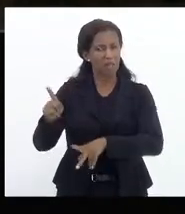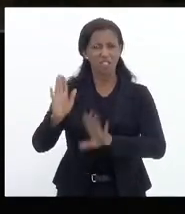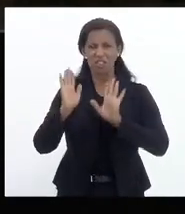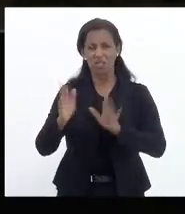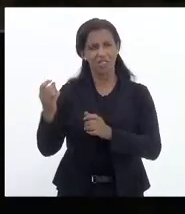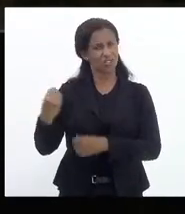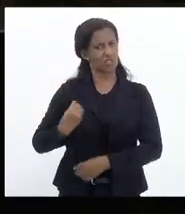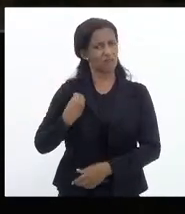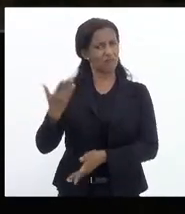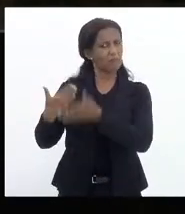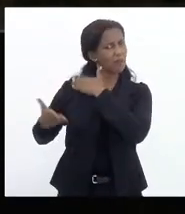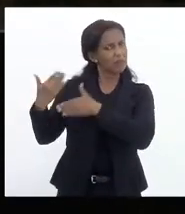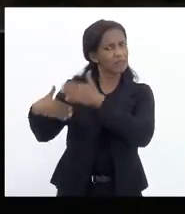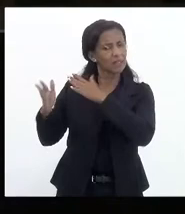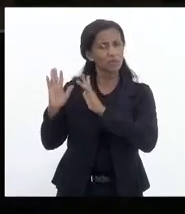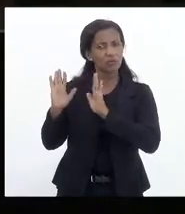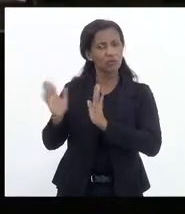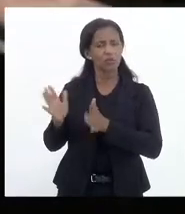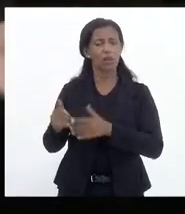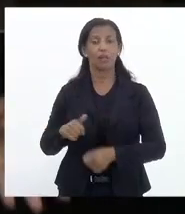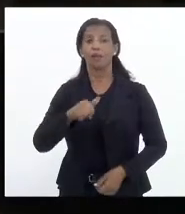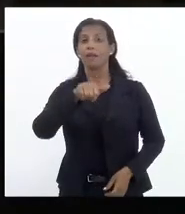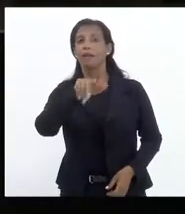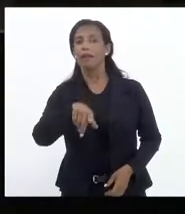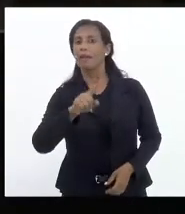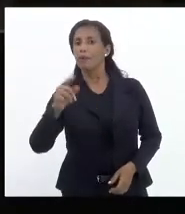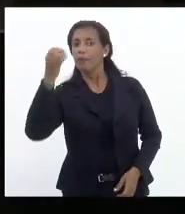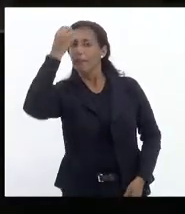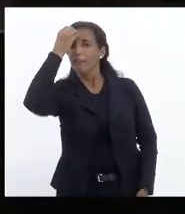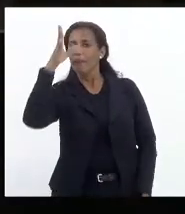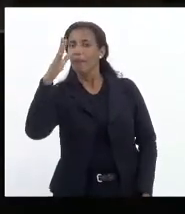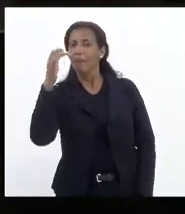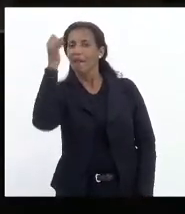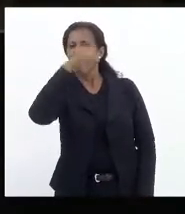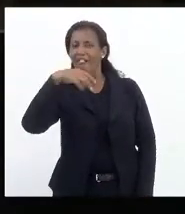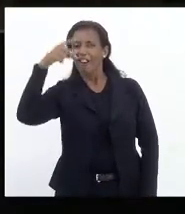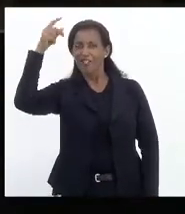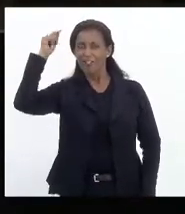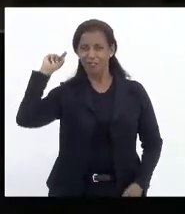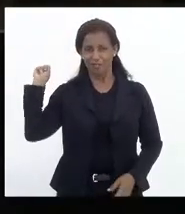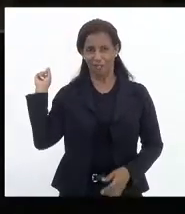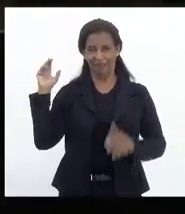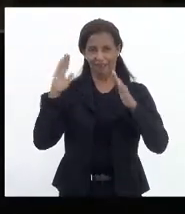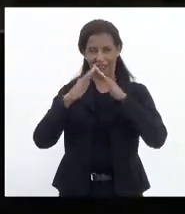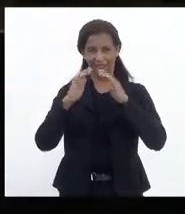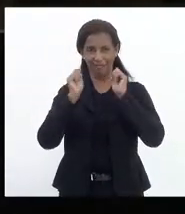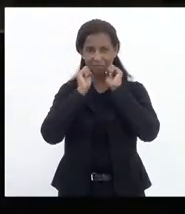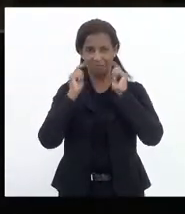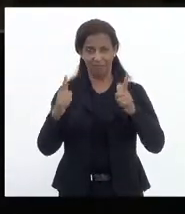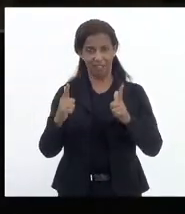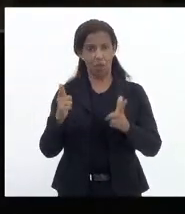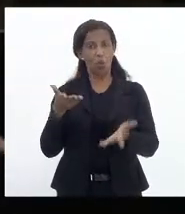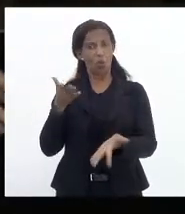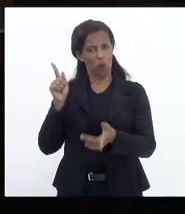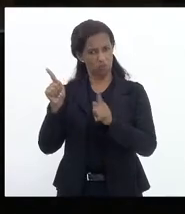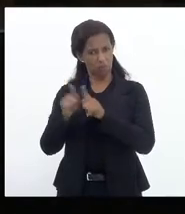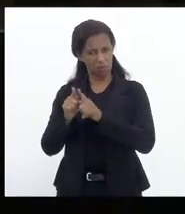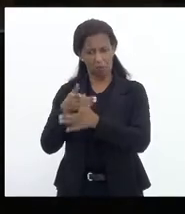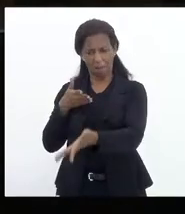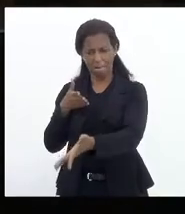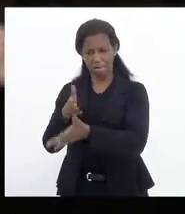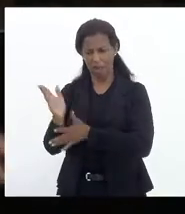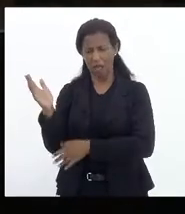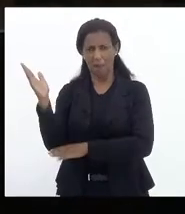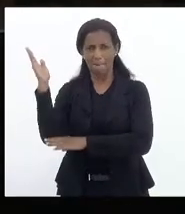vivemos isso no passado oi vem aqui não lembra no antigo Palácio Tiradentes quando foi aprovado tá meio pacote das maldades